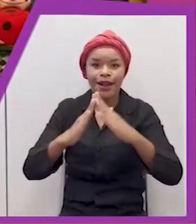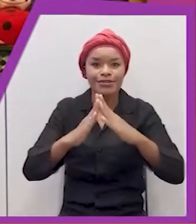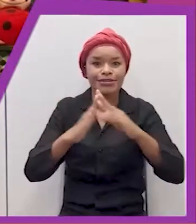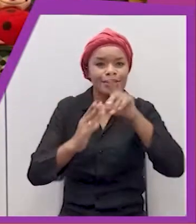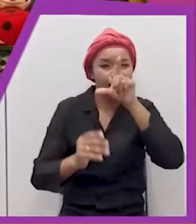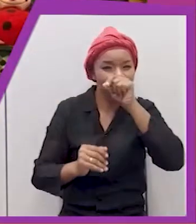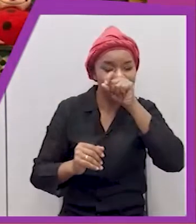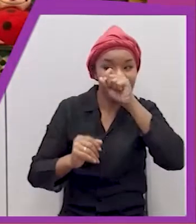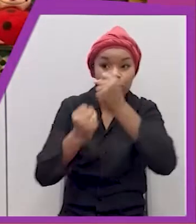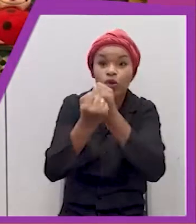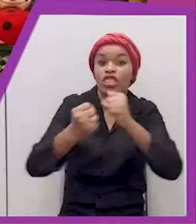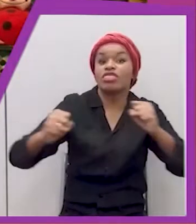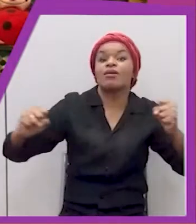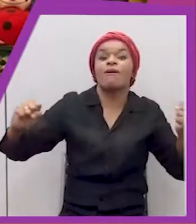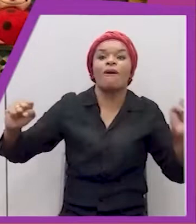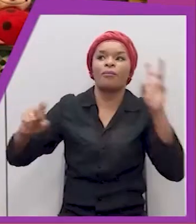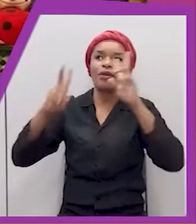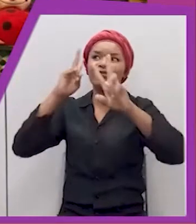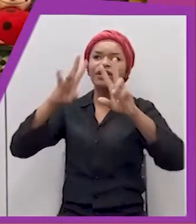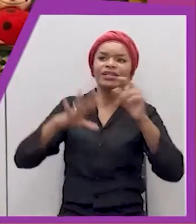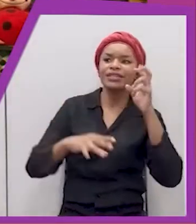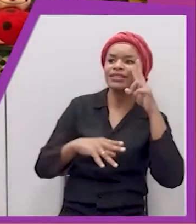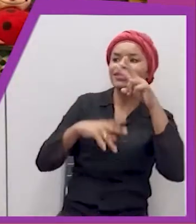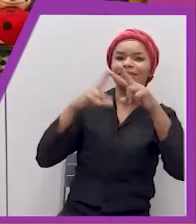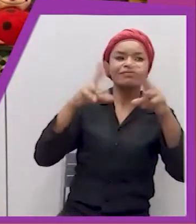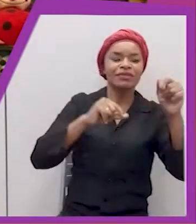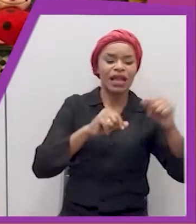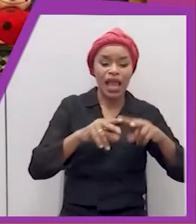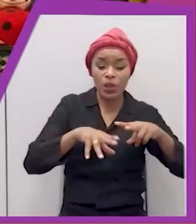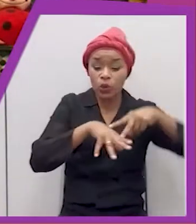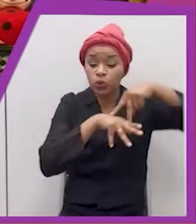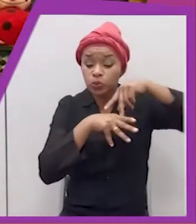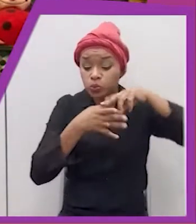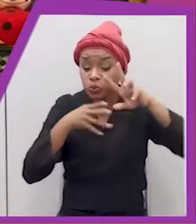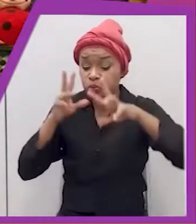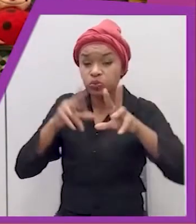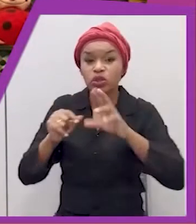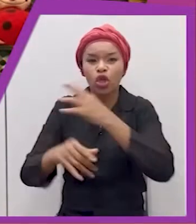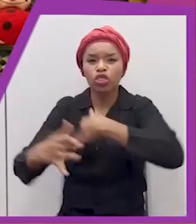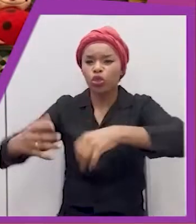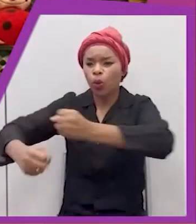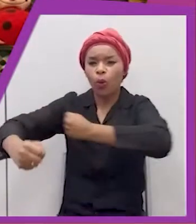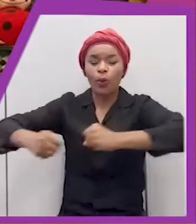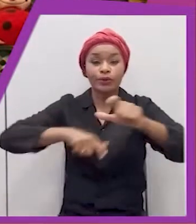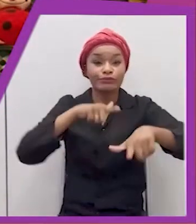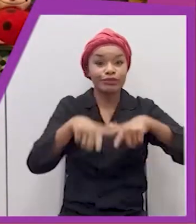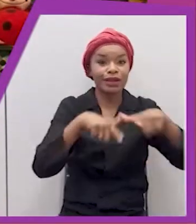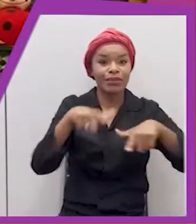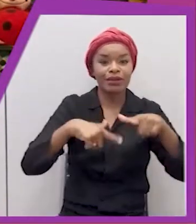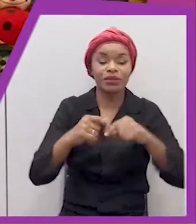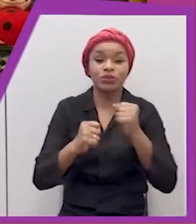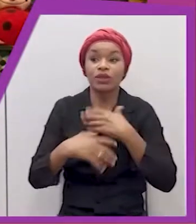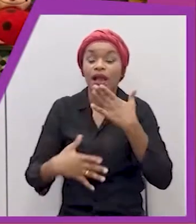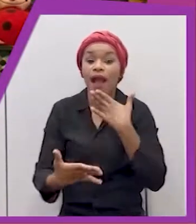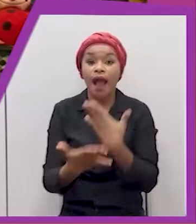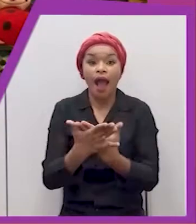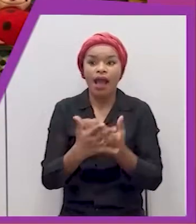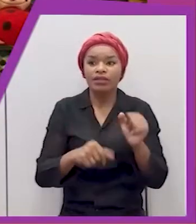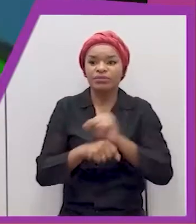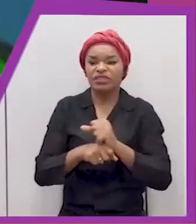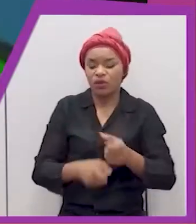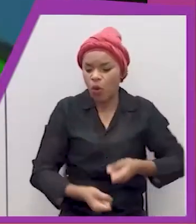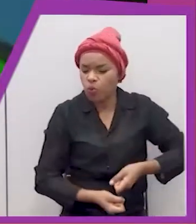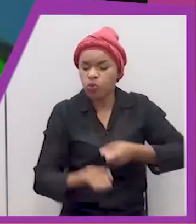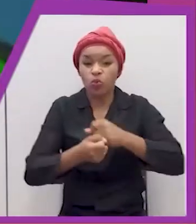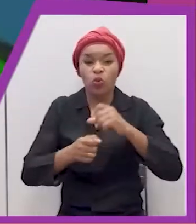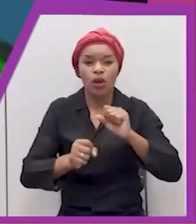de ver quando eu cheguei na padaria ainda era madrugada tava escuro foi um imenso forno de Barro parecido com uma casinha de joão-de-barro